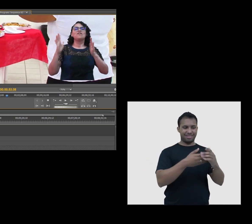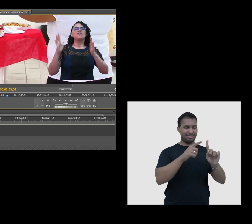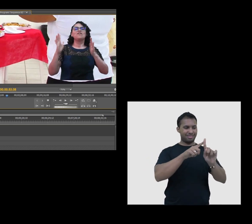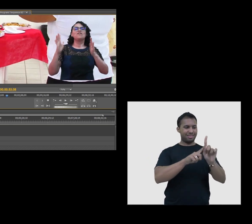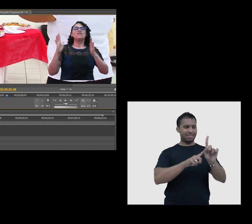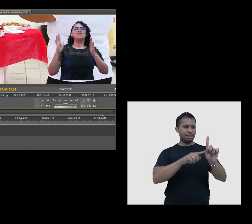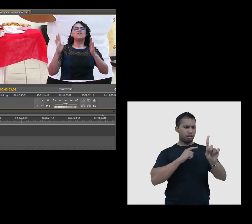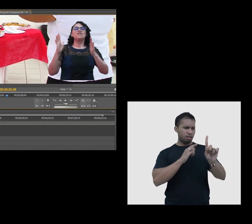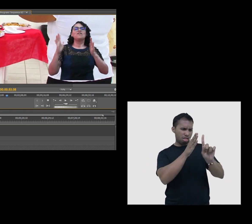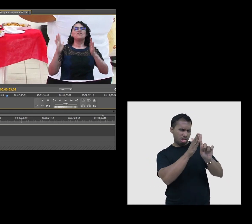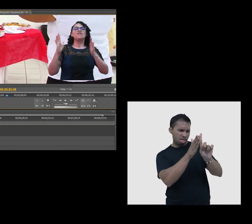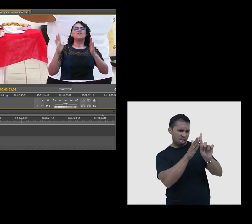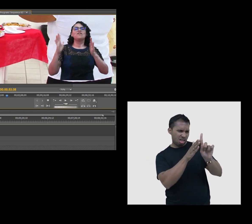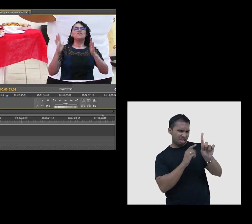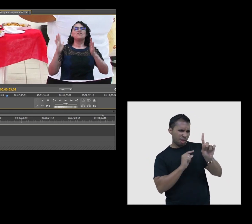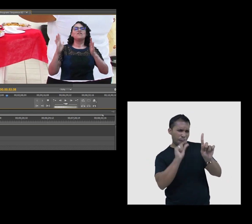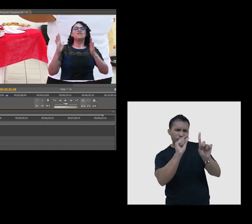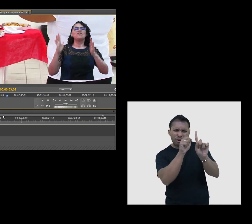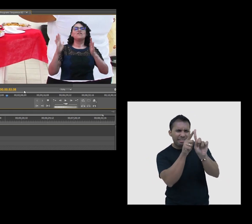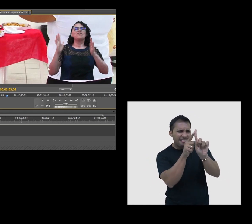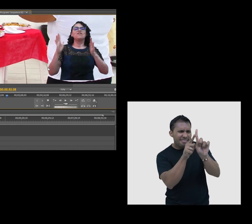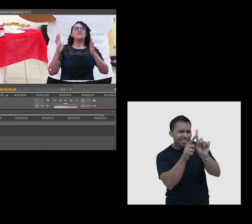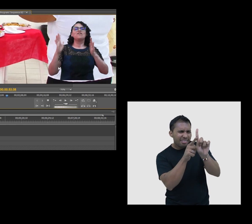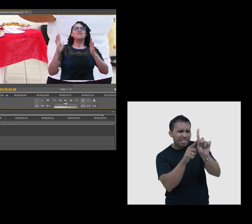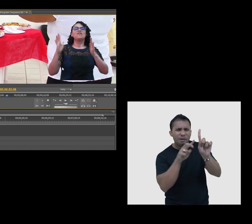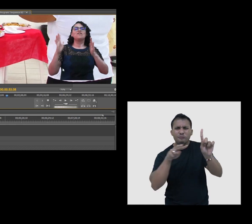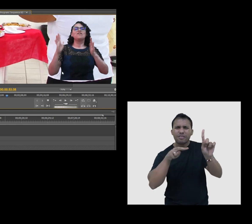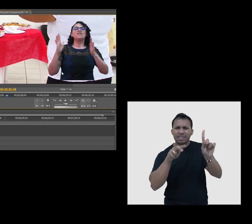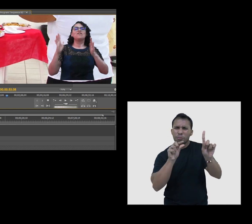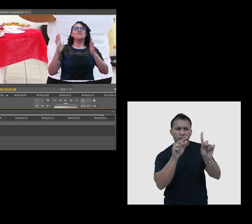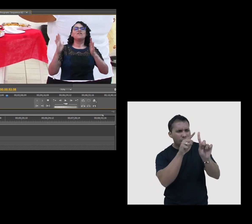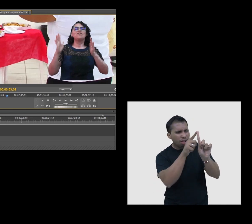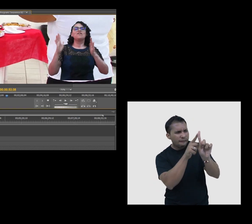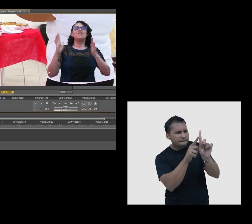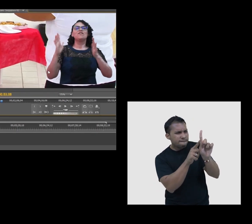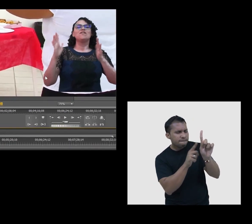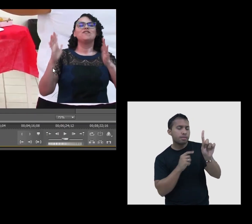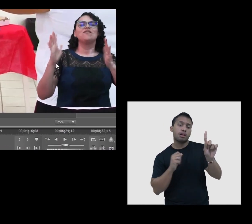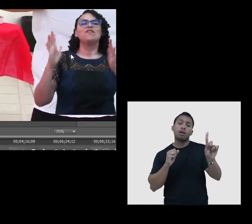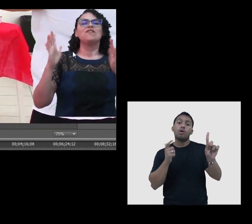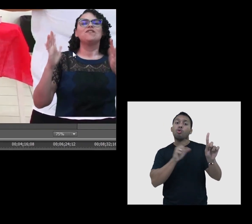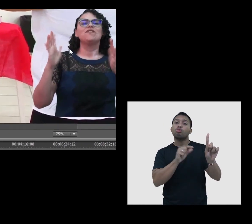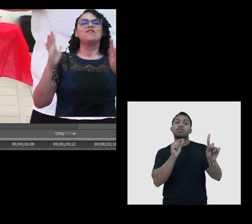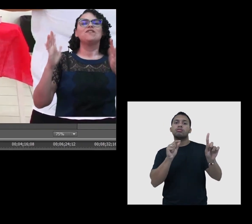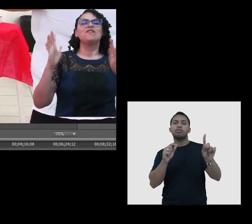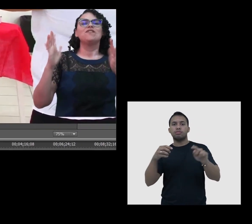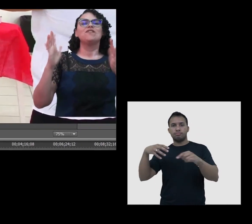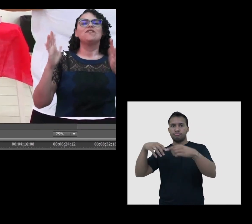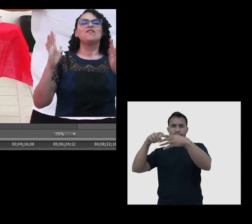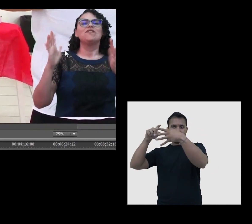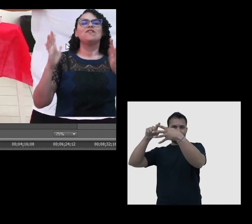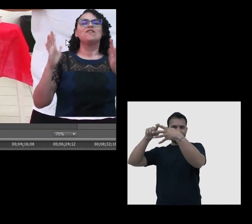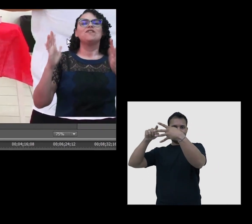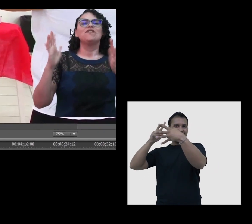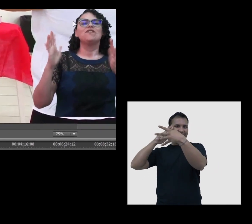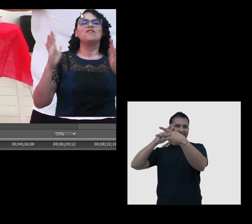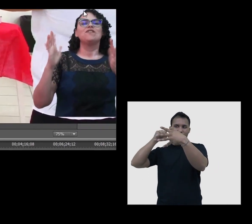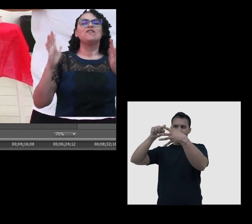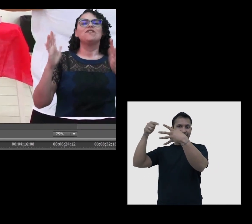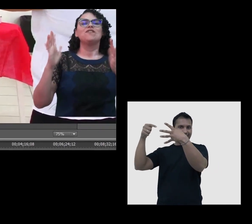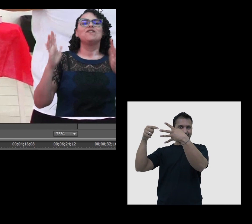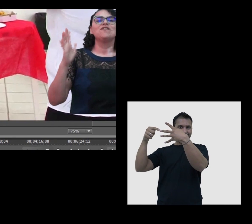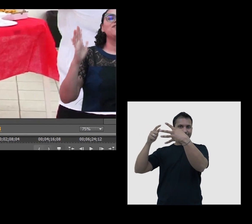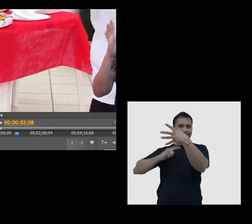de um pouco verde no contorno. Então a gente consegue aqui nessa segunda, onde a gente tinha aumentado o contraste para 100%, esse